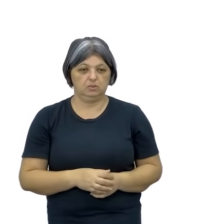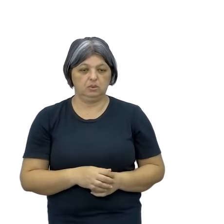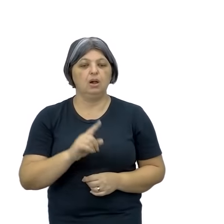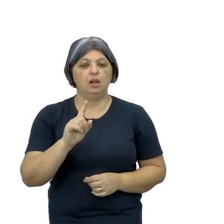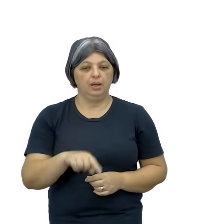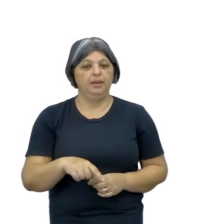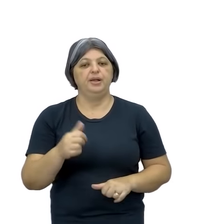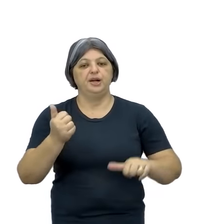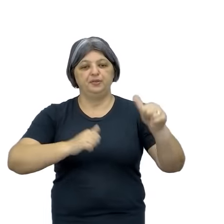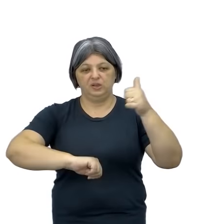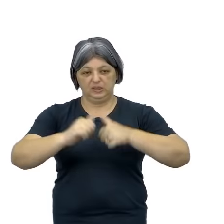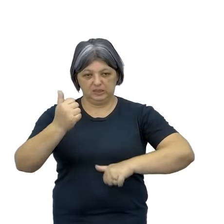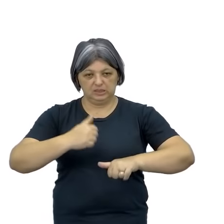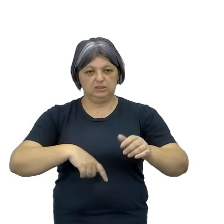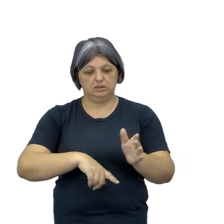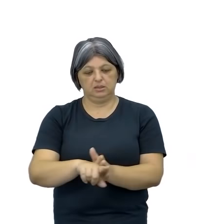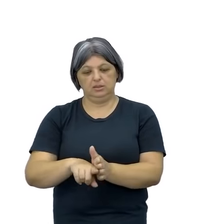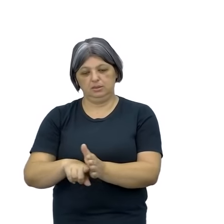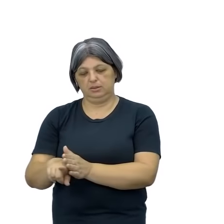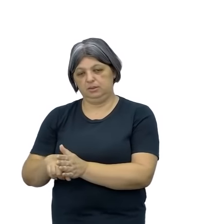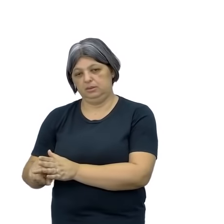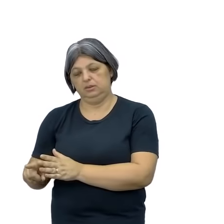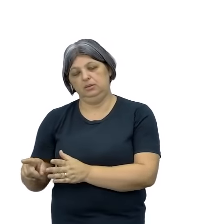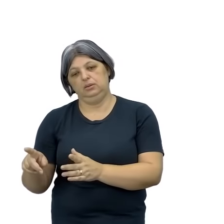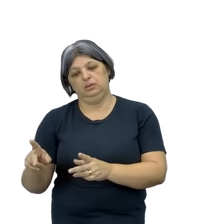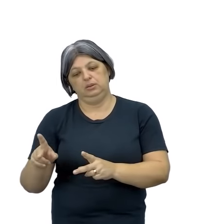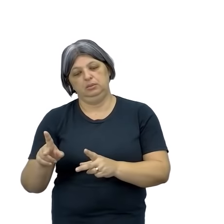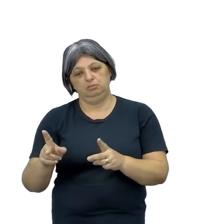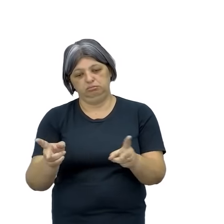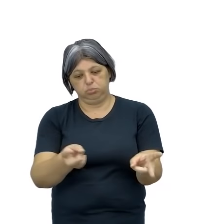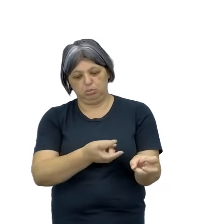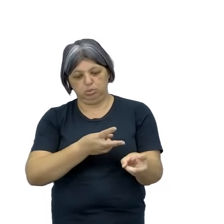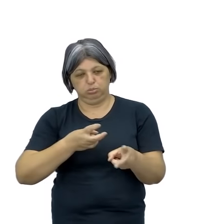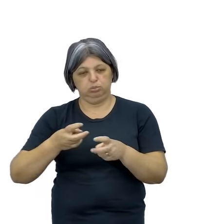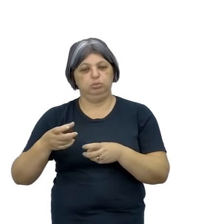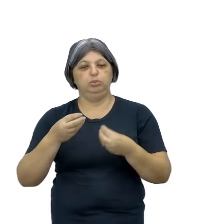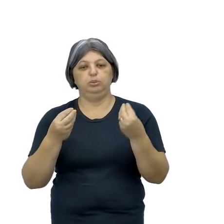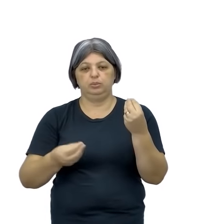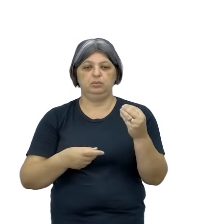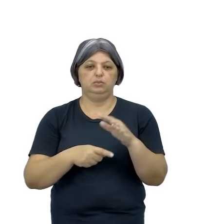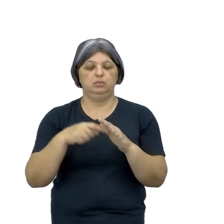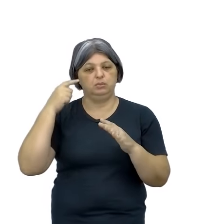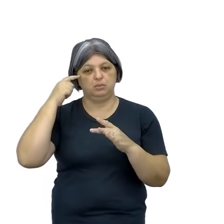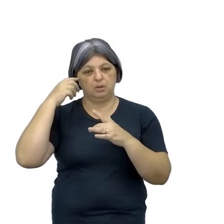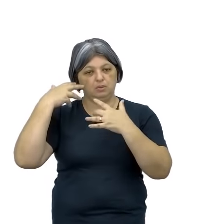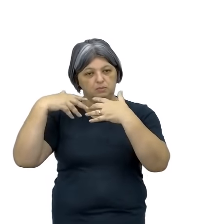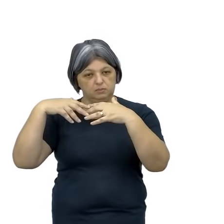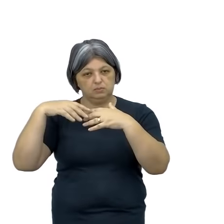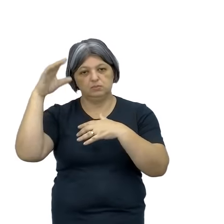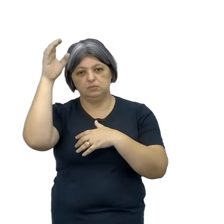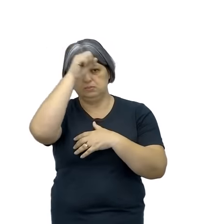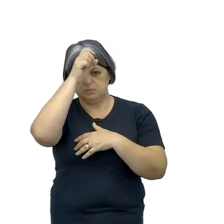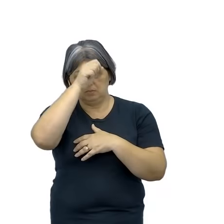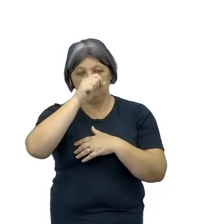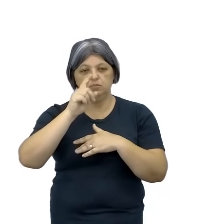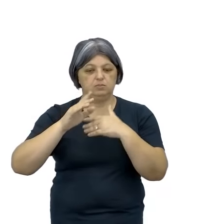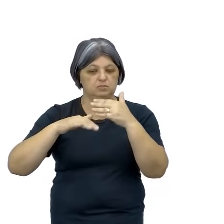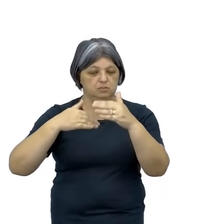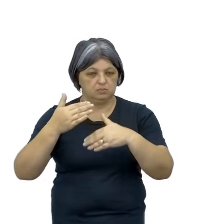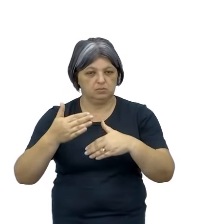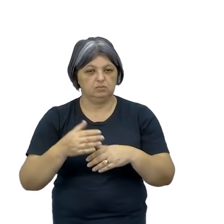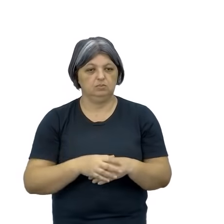uma avaliação que diagnostica o nível de conhecimento cognitivo, a aprendizagem, né, do estudante, para que se